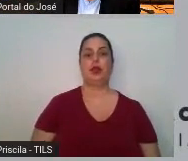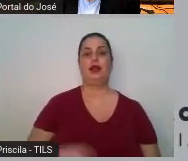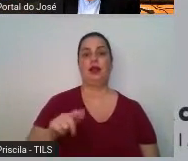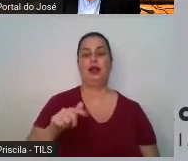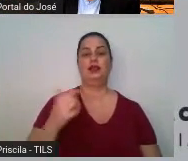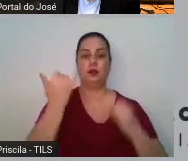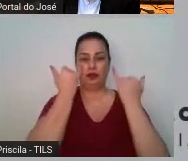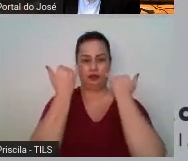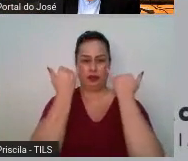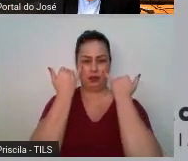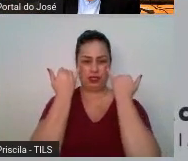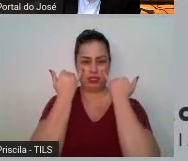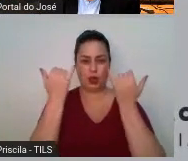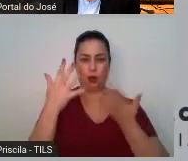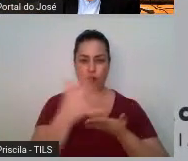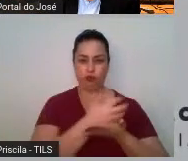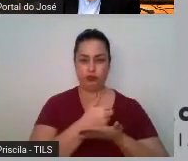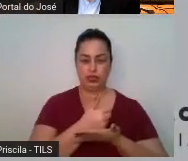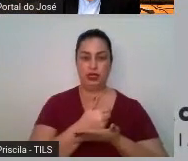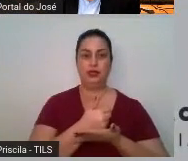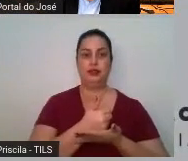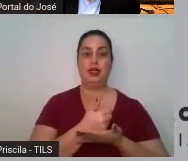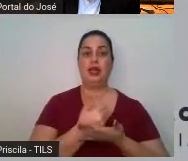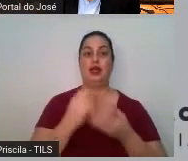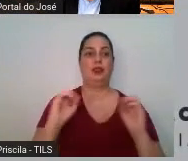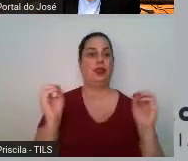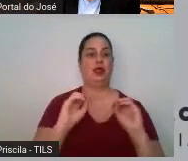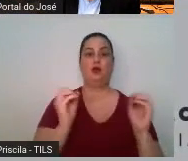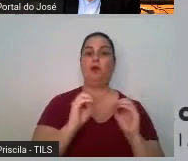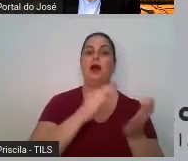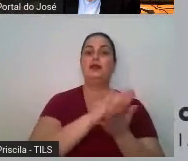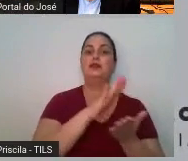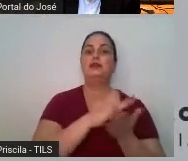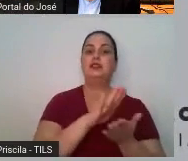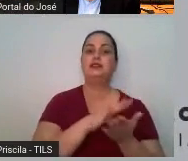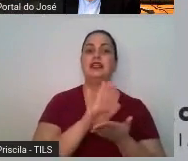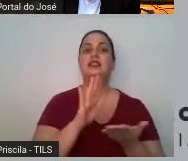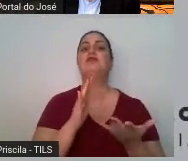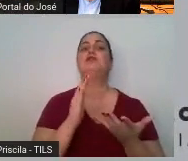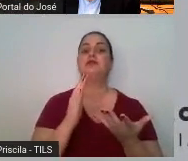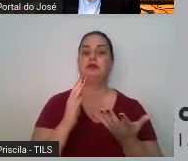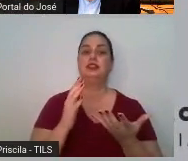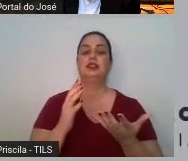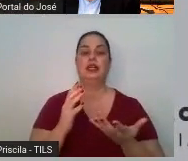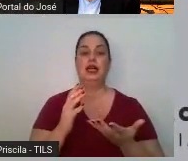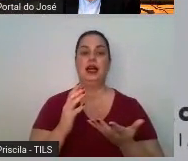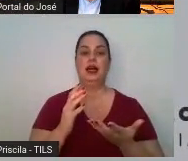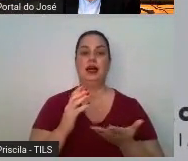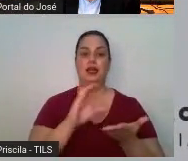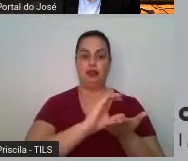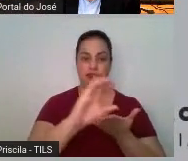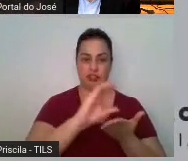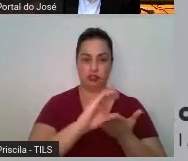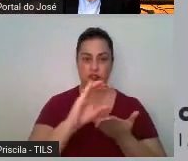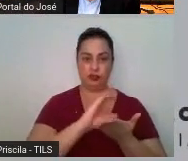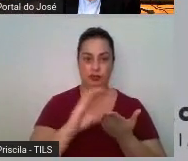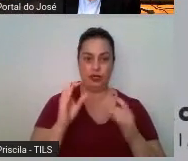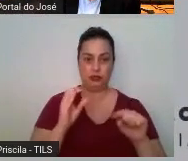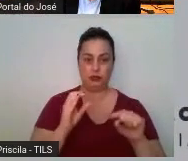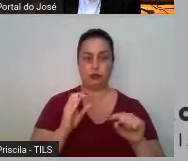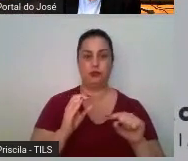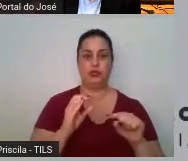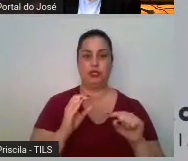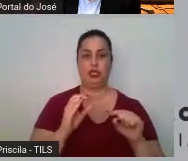do próprio Tesouro, nenhuma despesa de investimento carimbada com a GND de